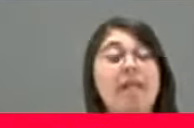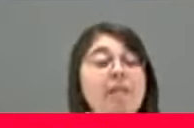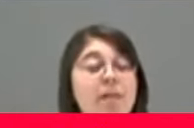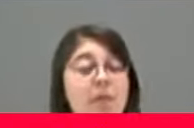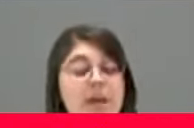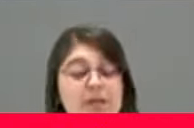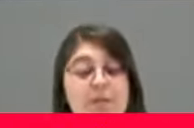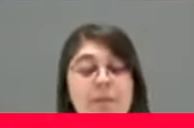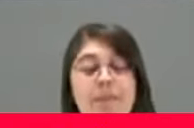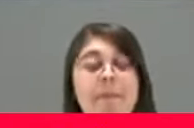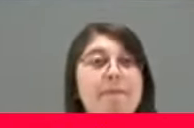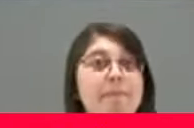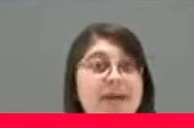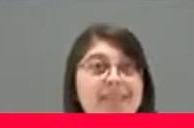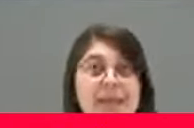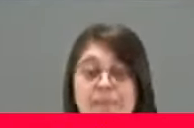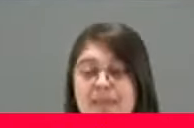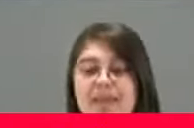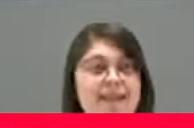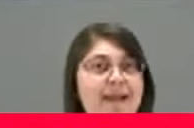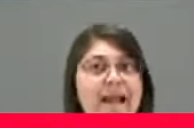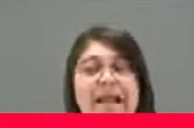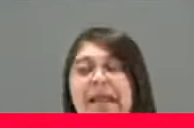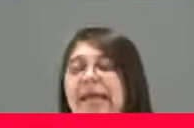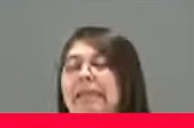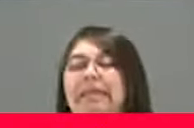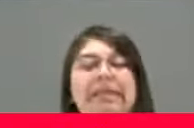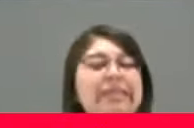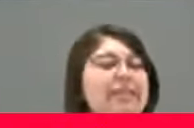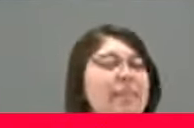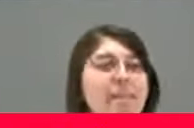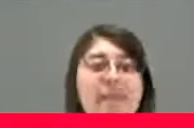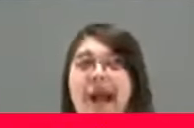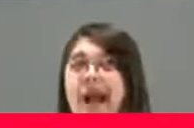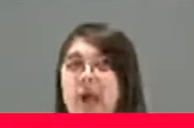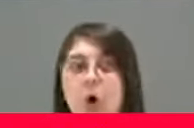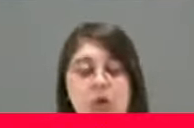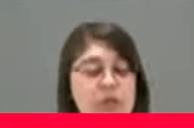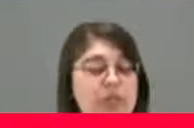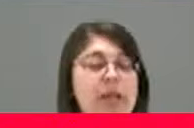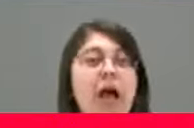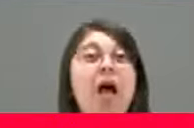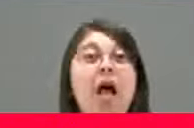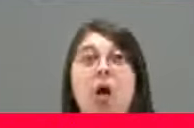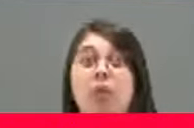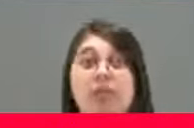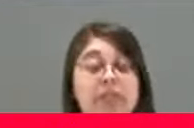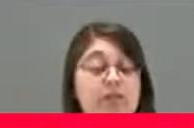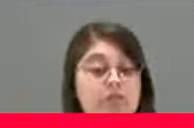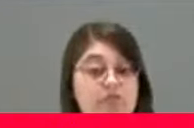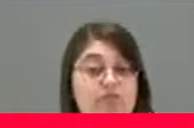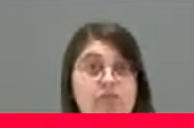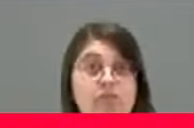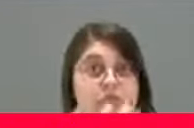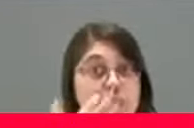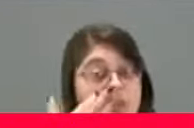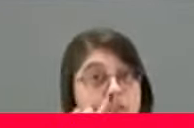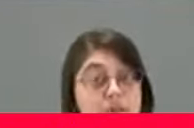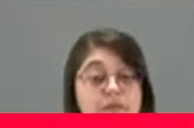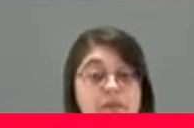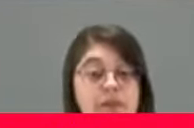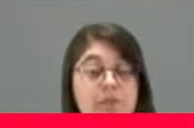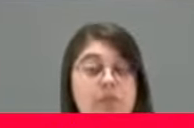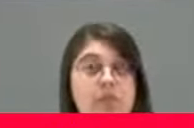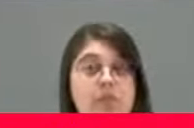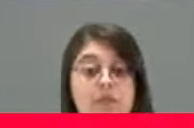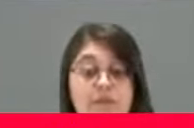pandemia no meio, maior crise de saúde que nós em vida já assistimos, já presenciamos,